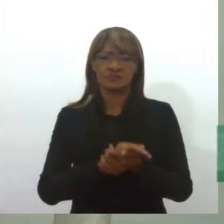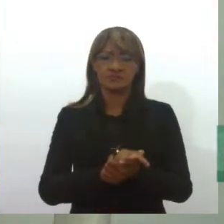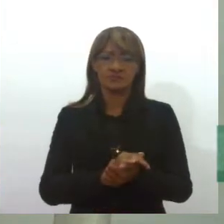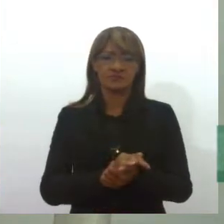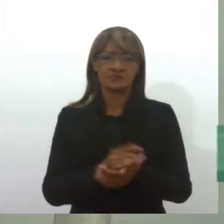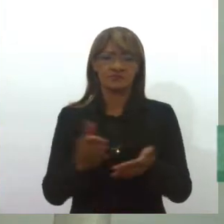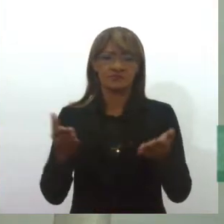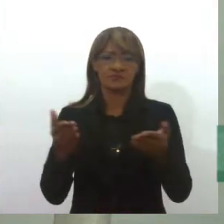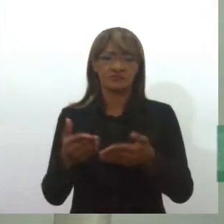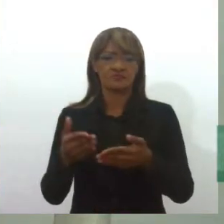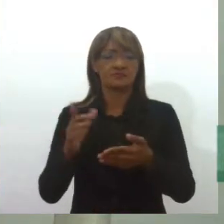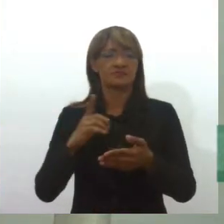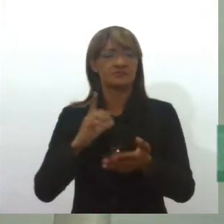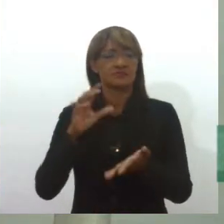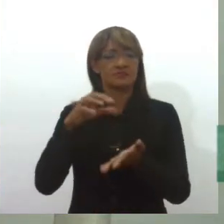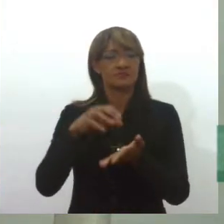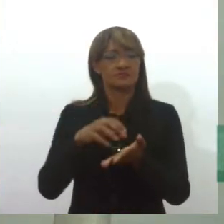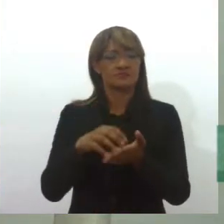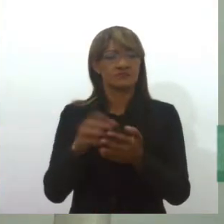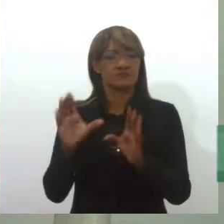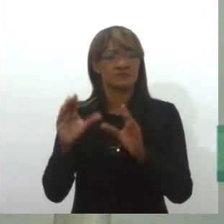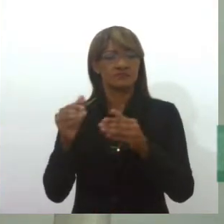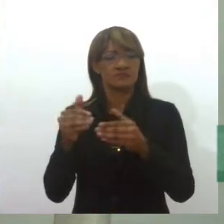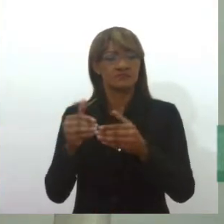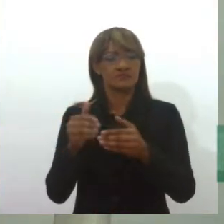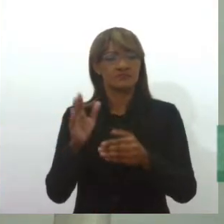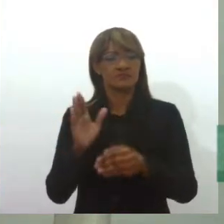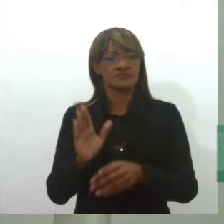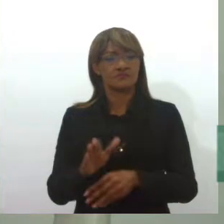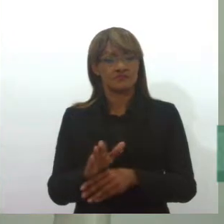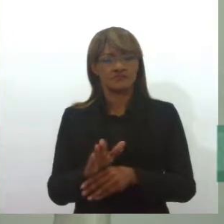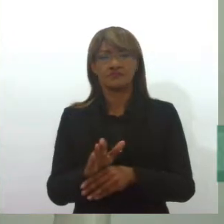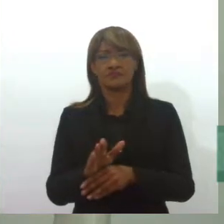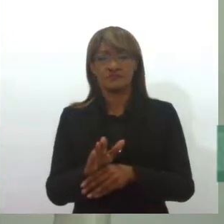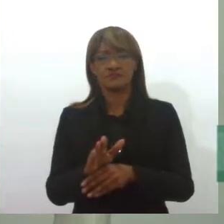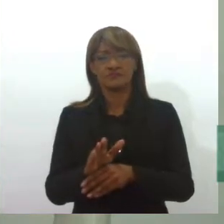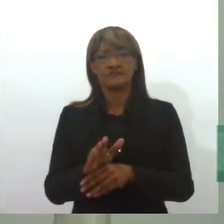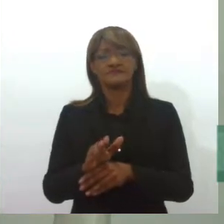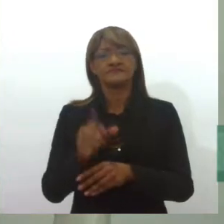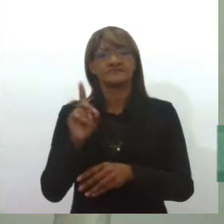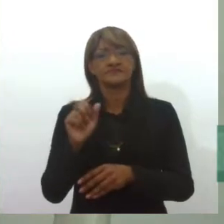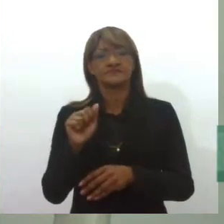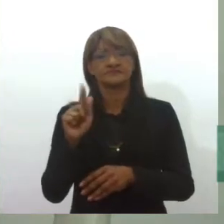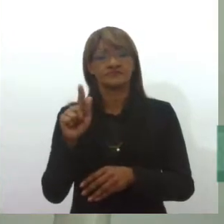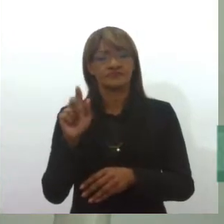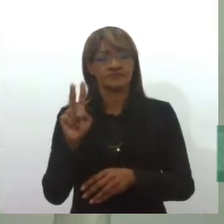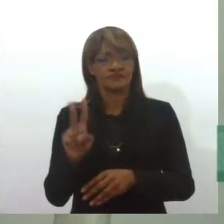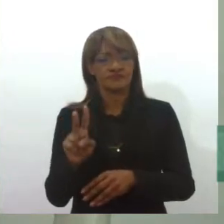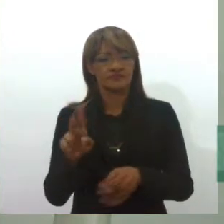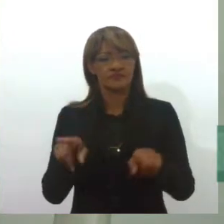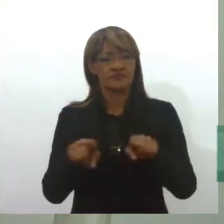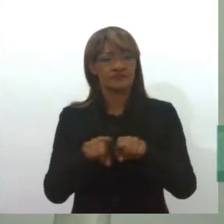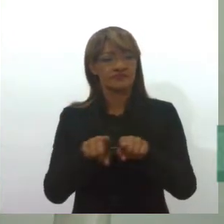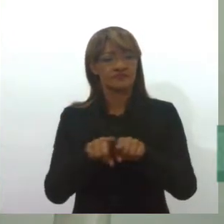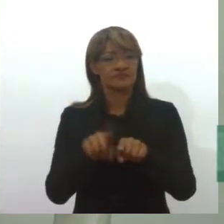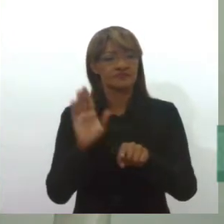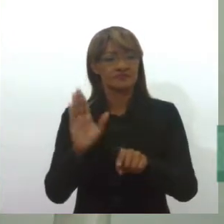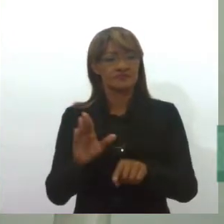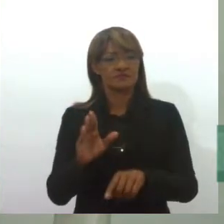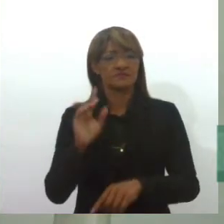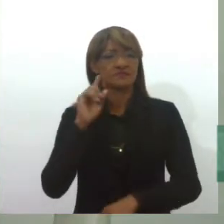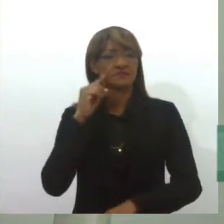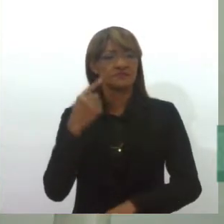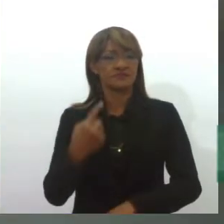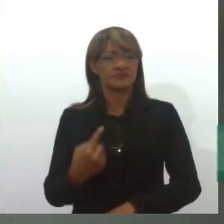integra o Departamento de Atendimento a Grupos Vulneráveis, o DAGV. E também recebemos o advogado criminalista Juan